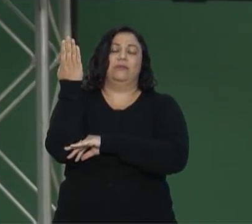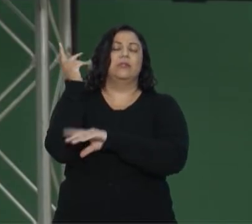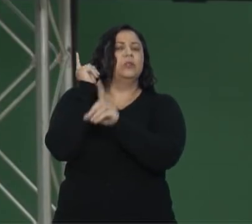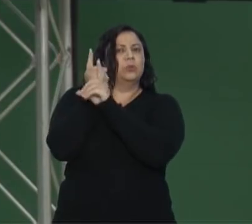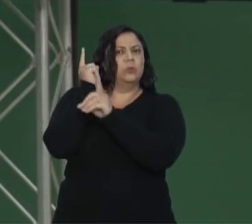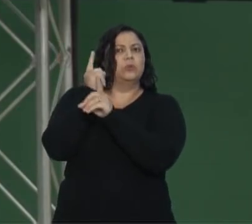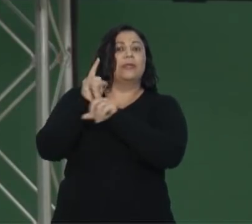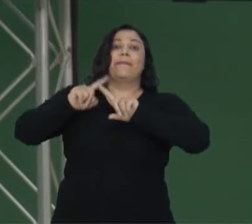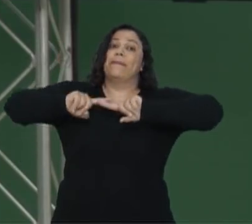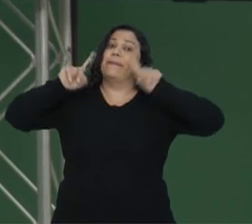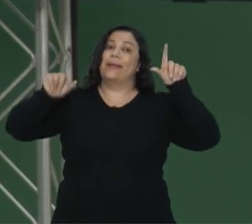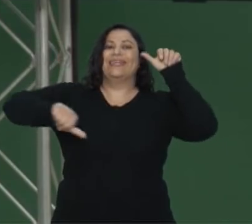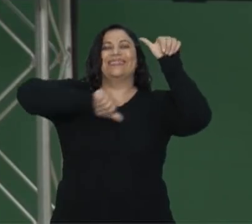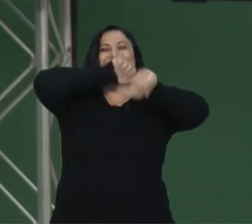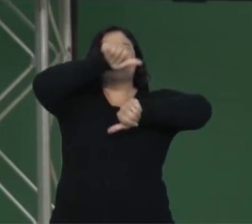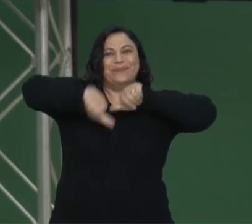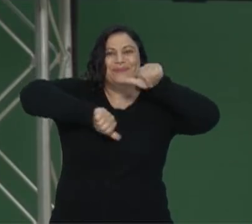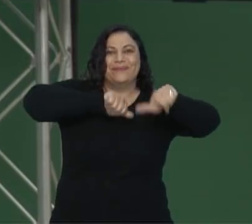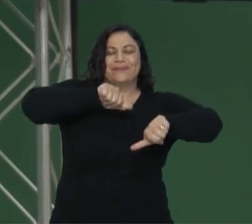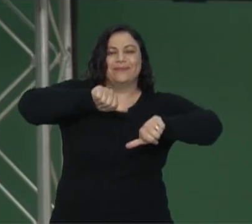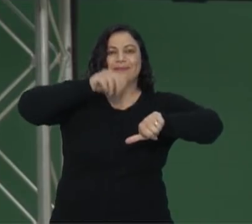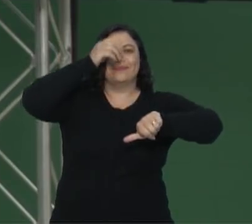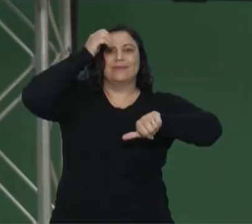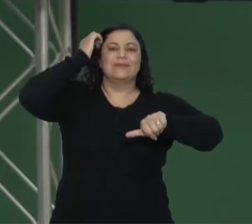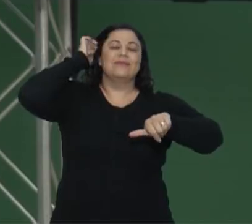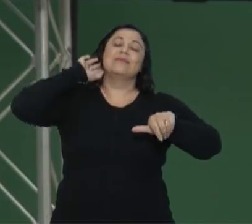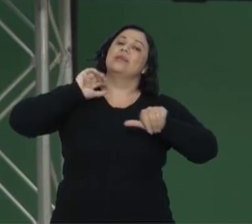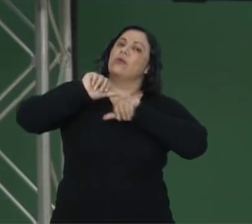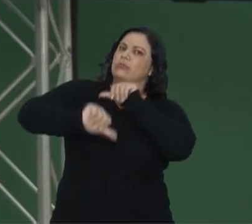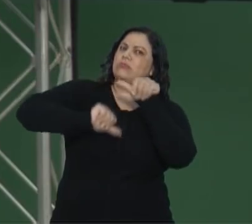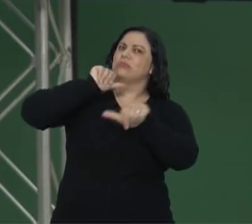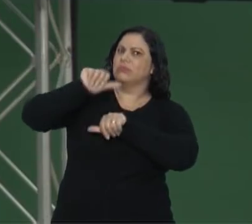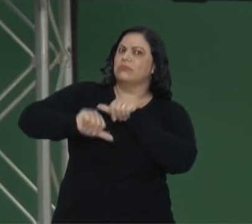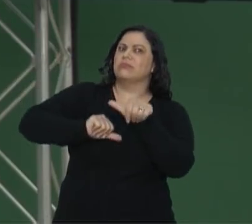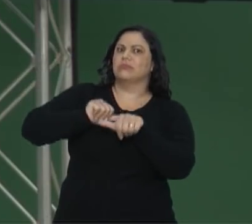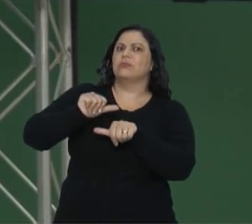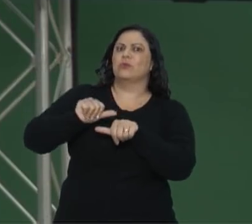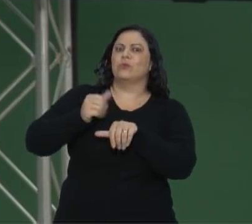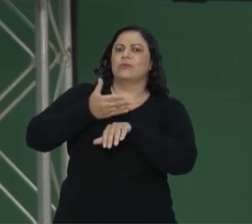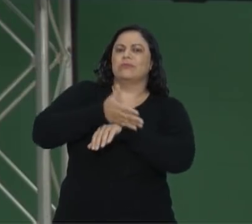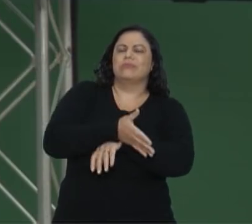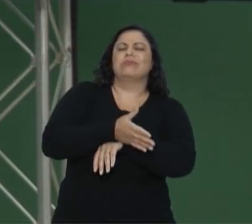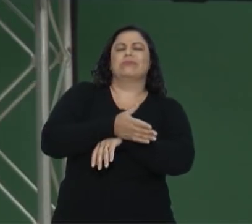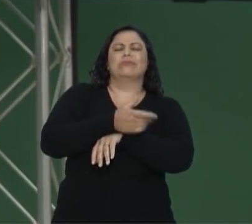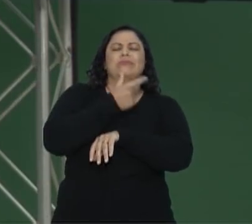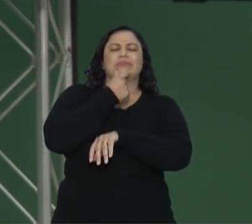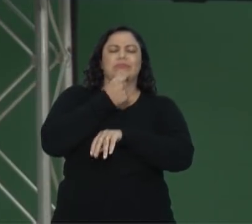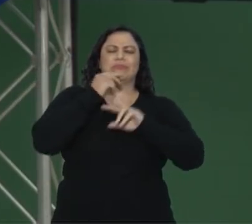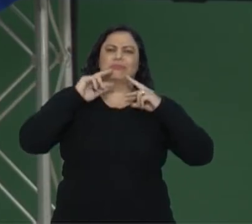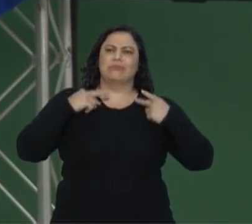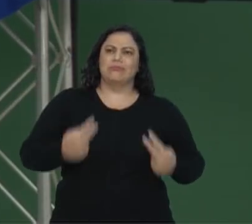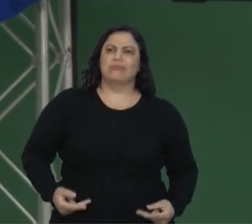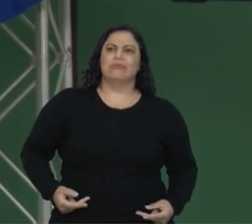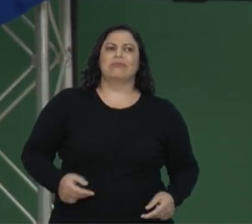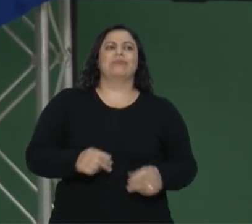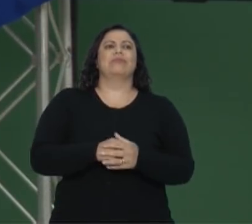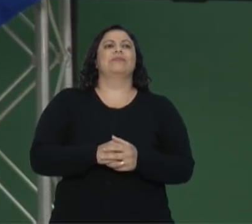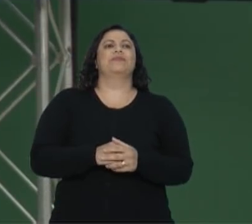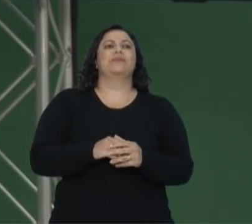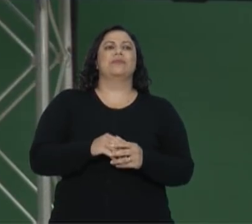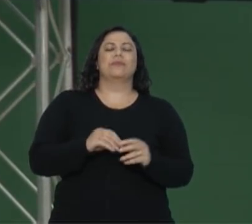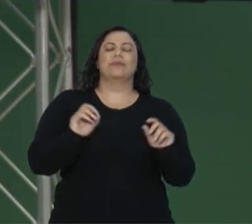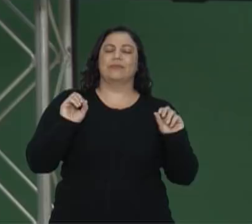natureza. Porém, teve uma pequena transformação do homem. Deu mais funções.